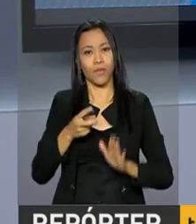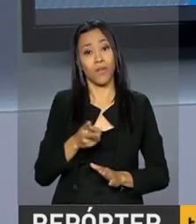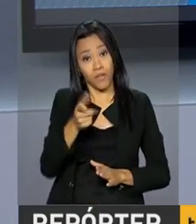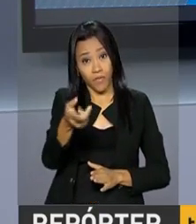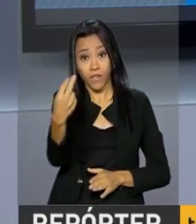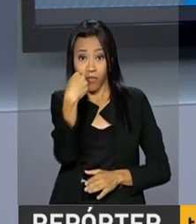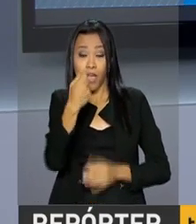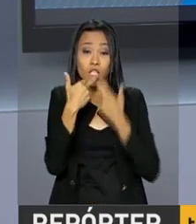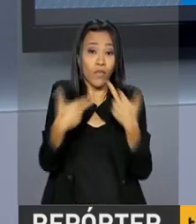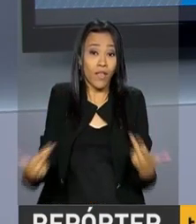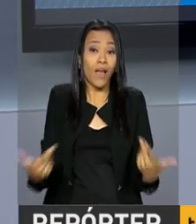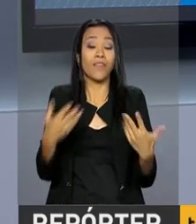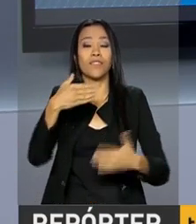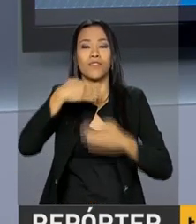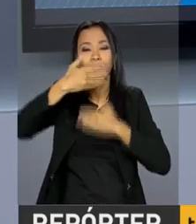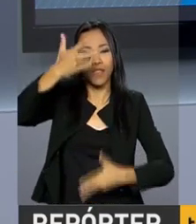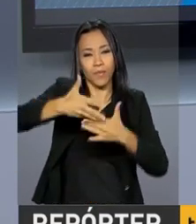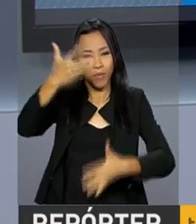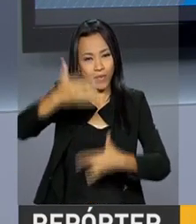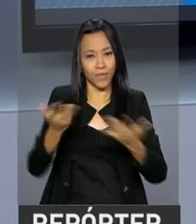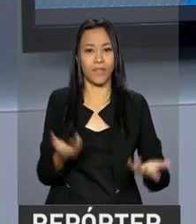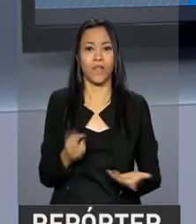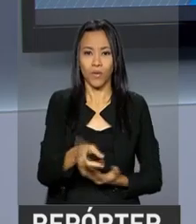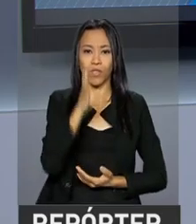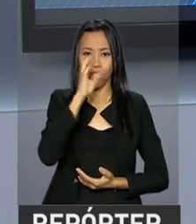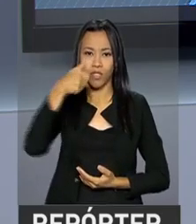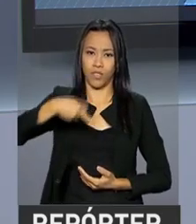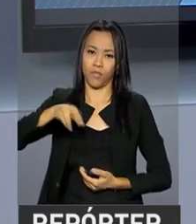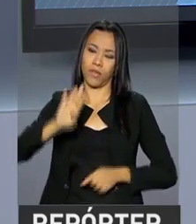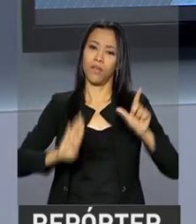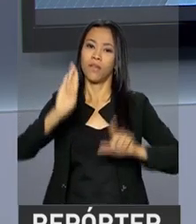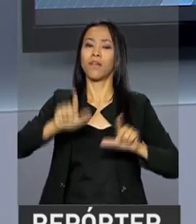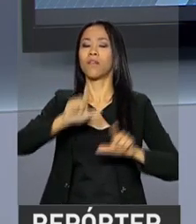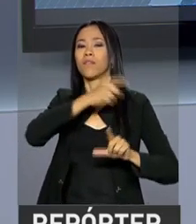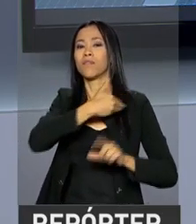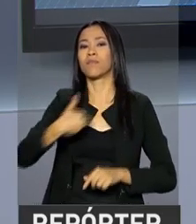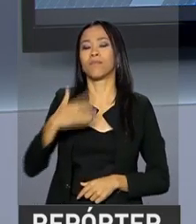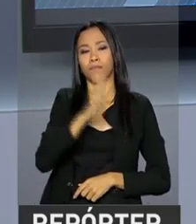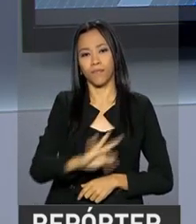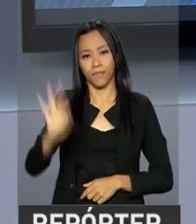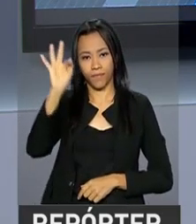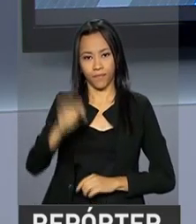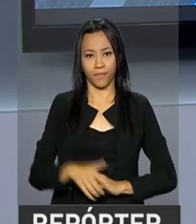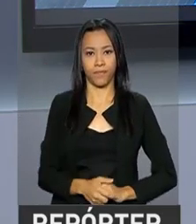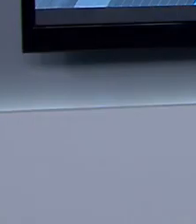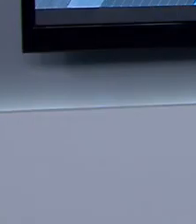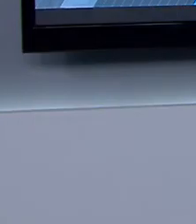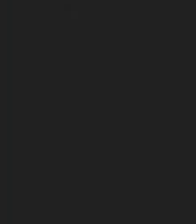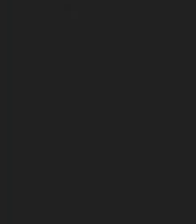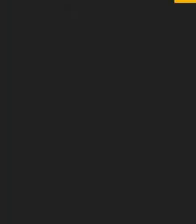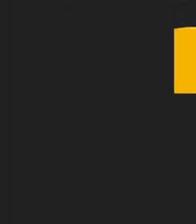isso, acompanhe as novidades nas nossas redes sociais. Continue com a gente na NBR, a TV do Governo Federal.